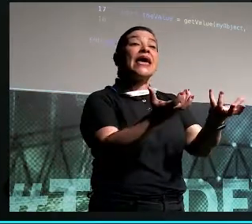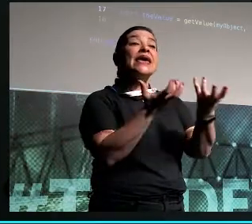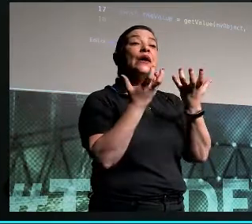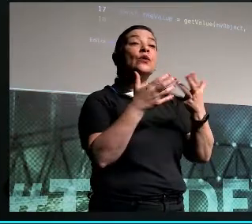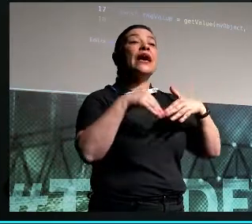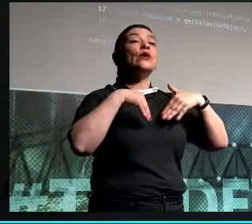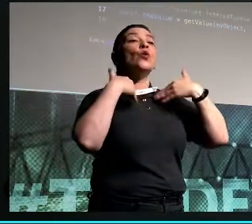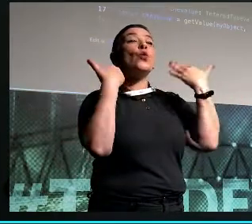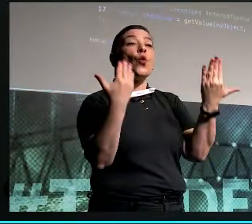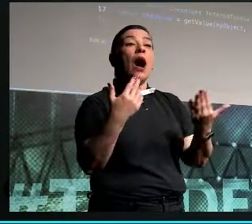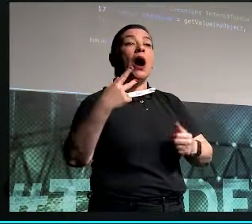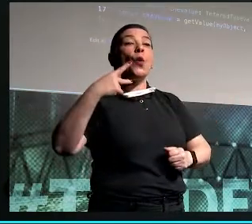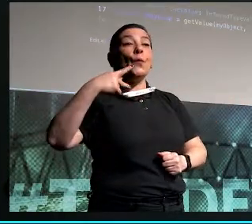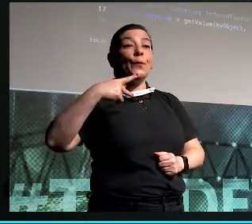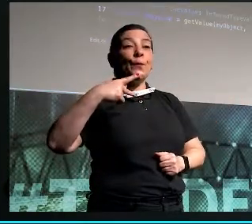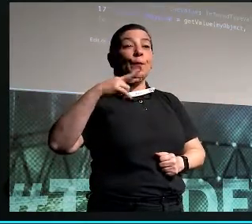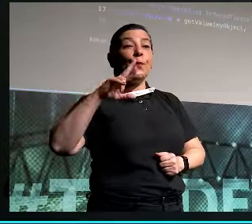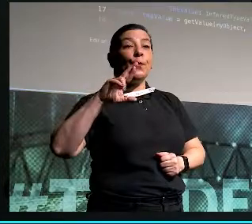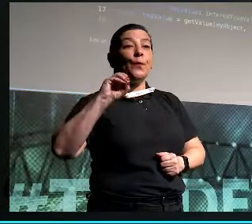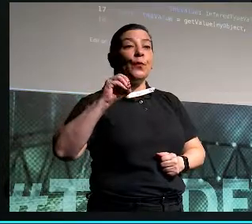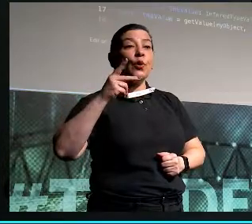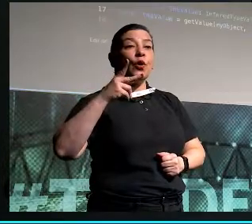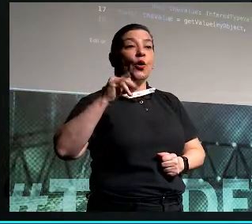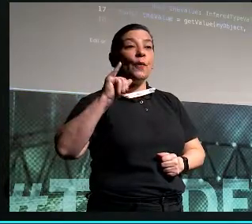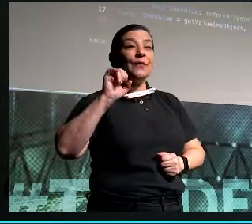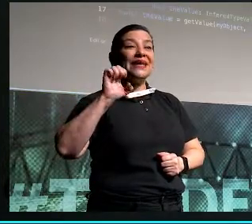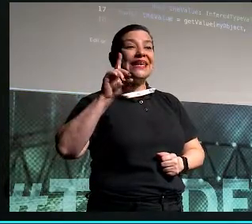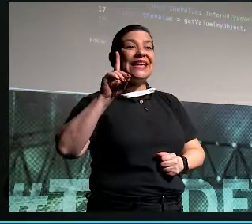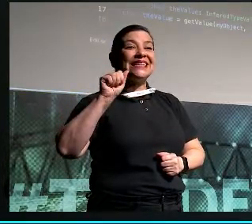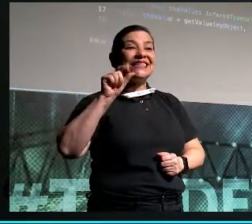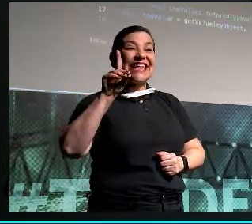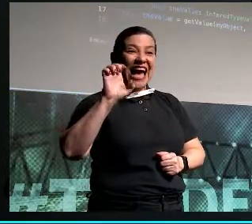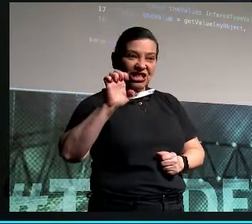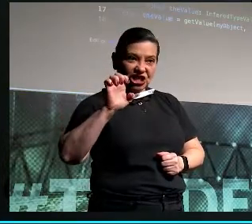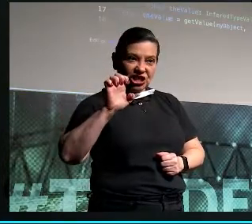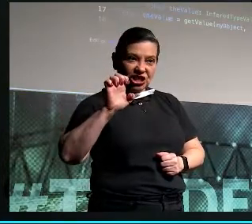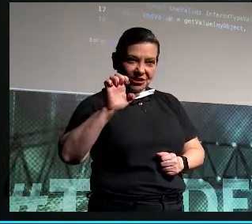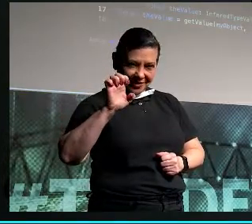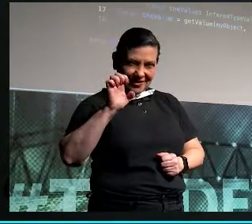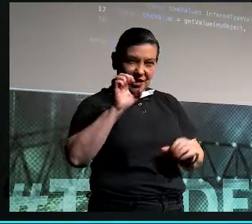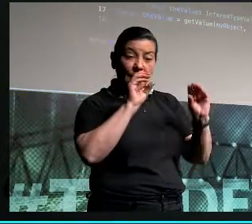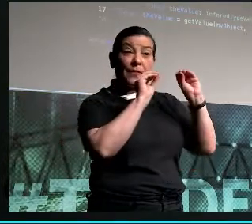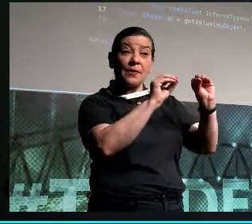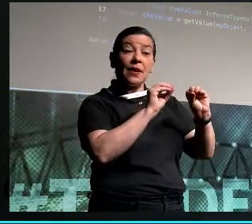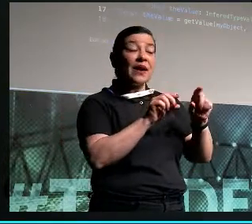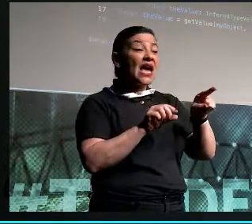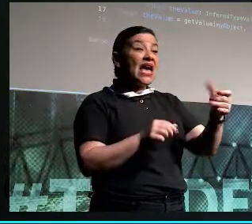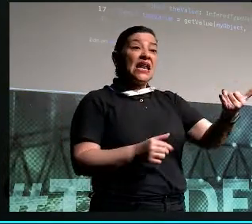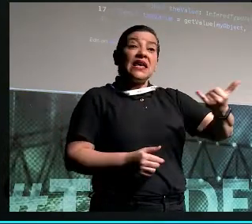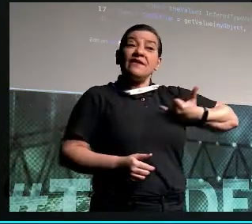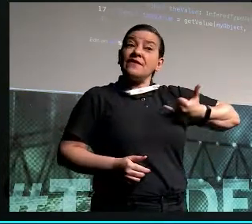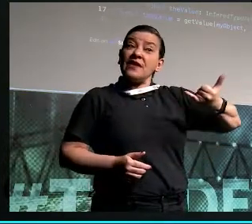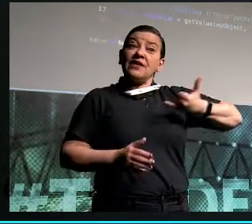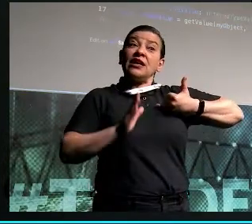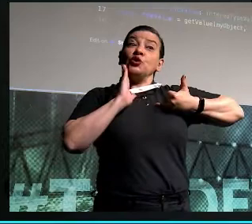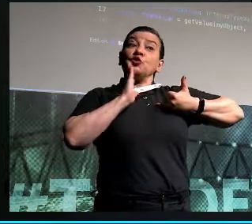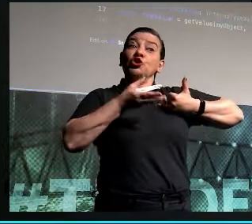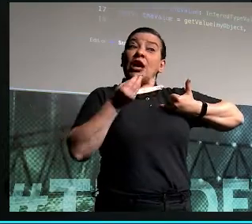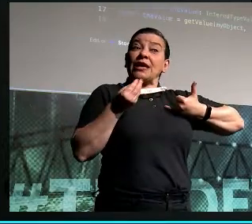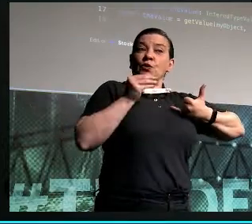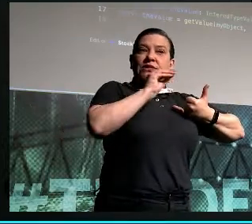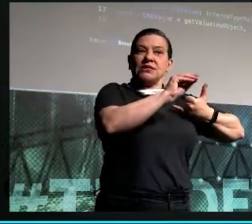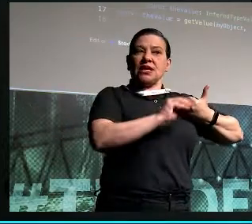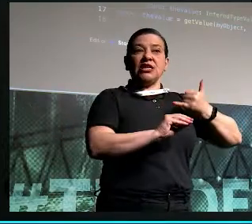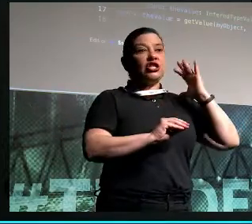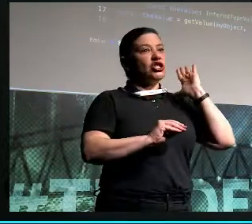passasse todos os valores válidos das propriedades desse objeto. Ele me fala exatamente o valor da propriedade que eu passei. É isso que eu